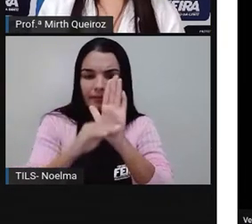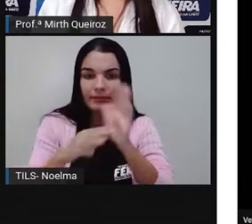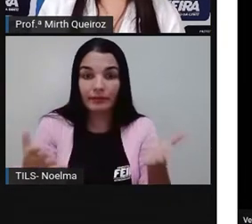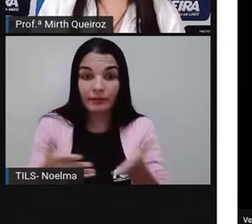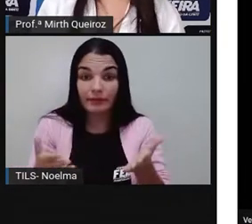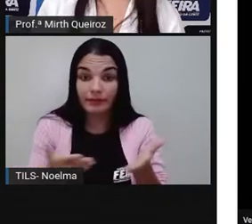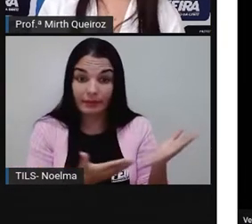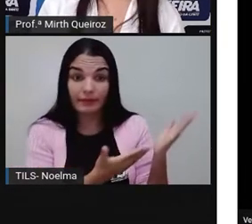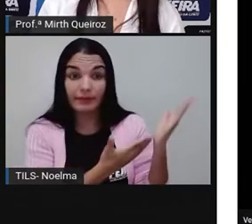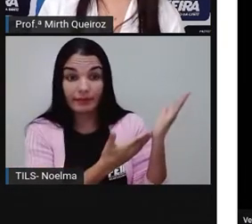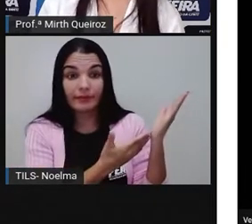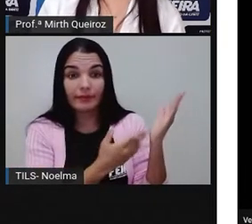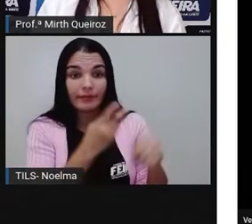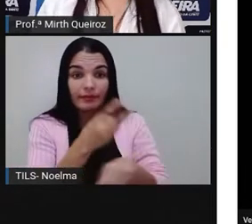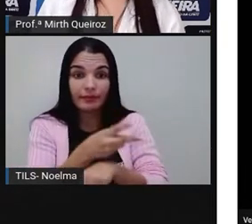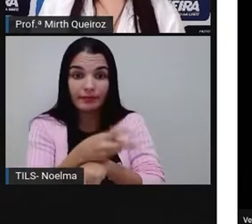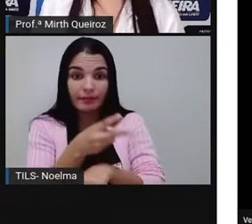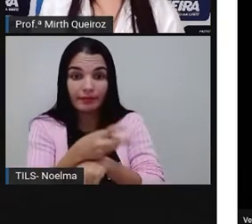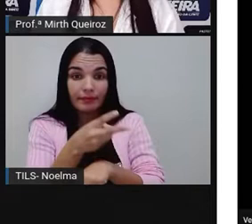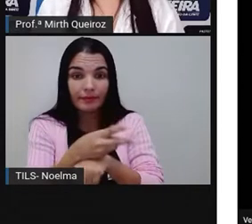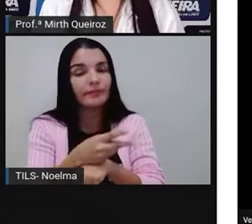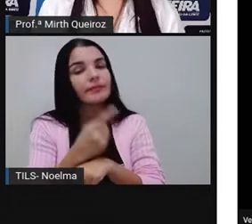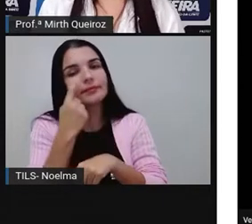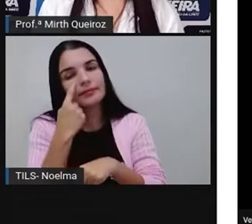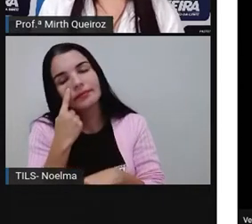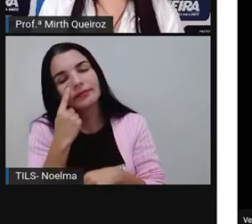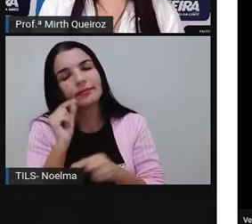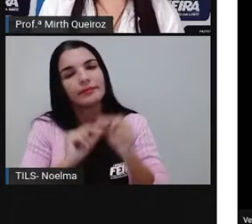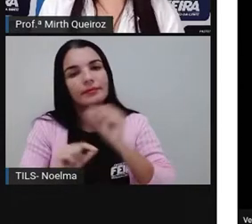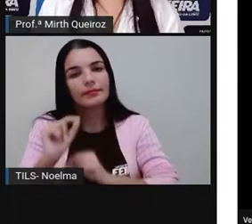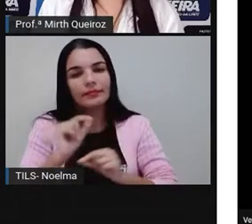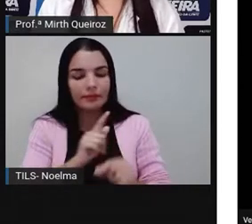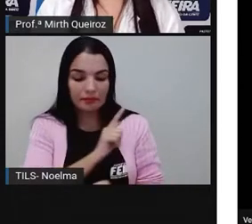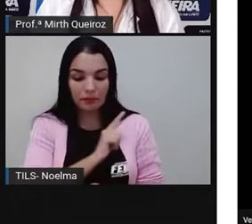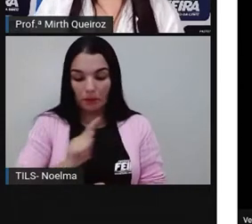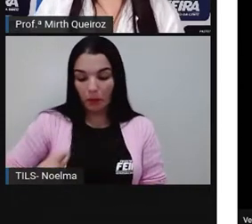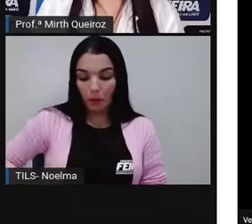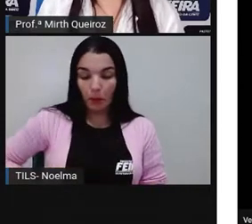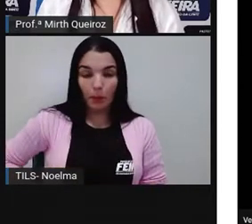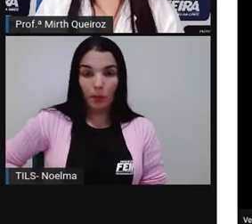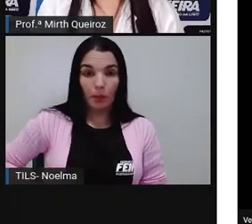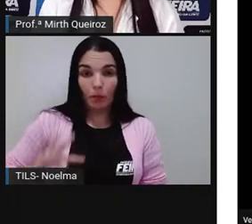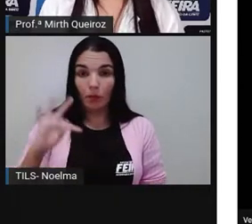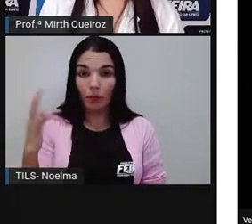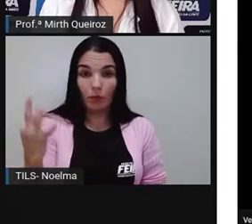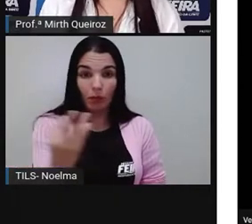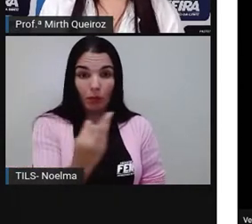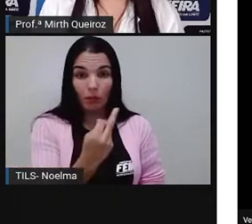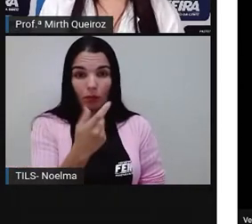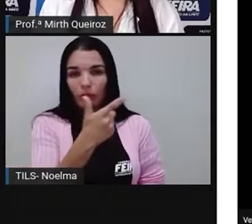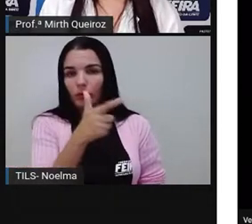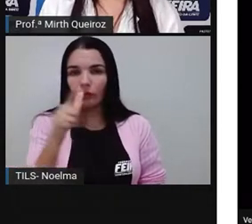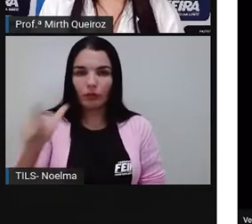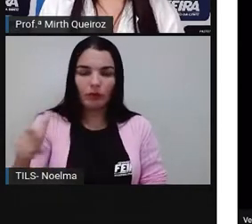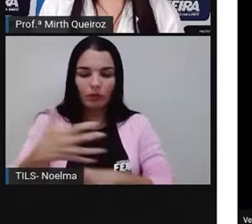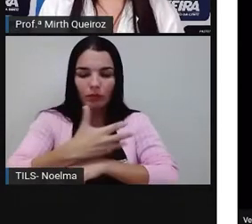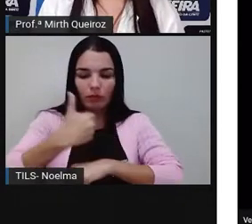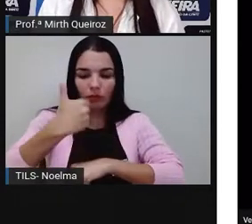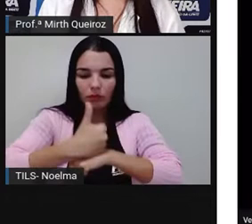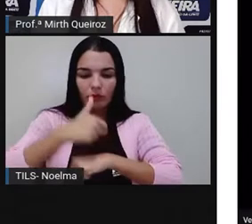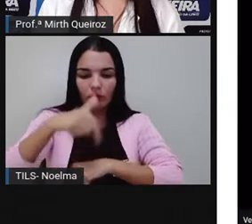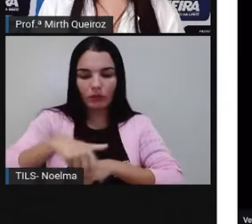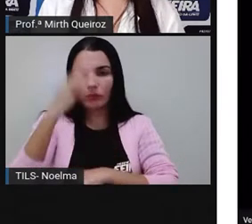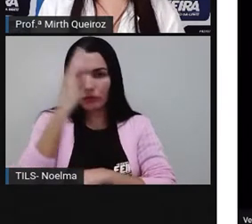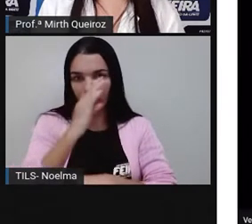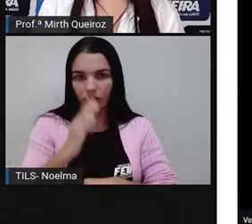reforçar um pouquinho hoje, né? E aí a gente vai entrar no governo geral, que já foi um outro período aí da história do Brasil, certo?